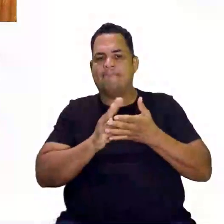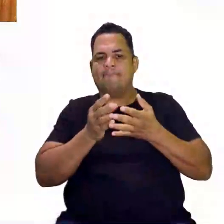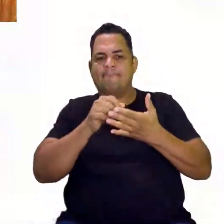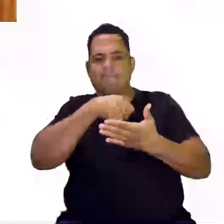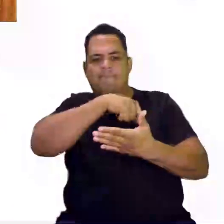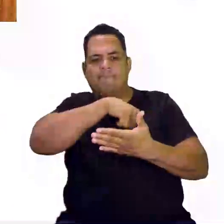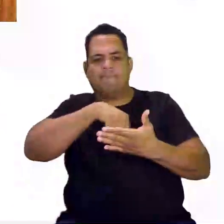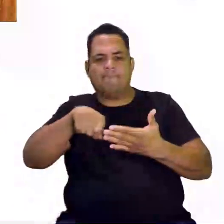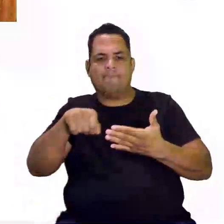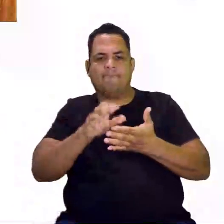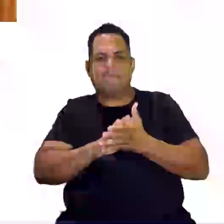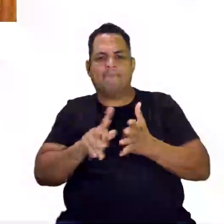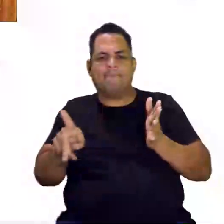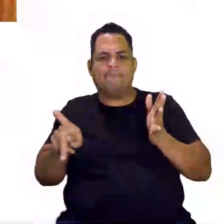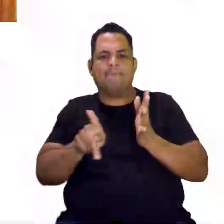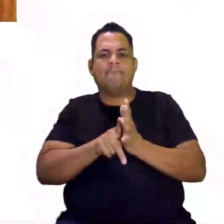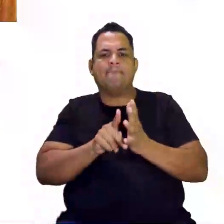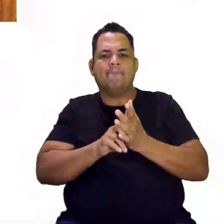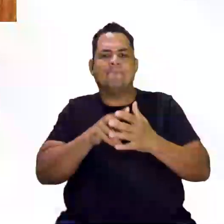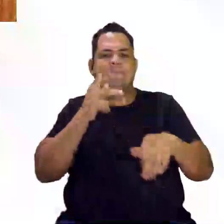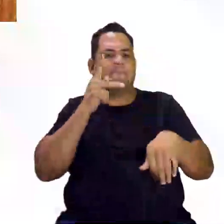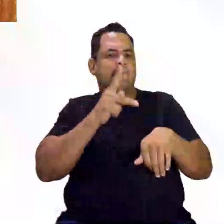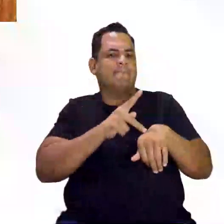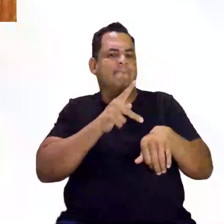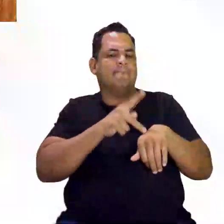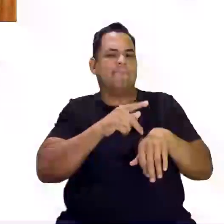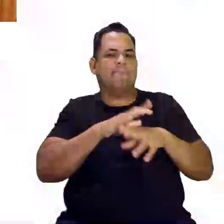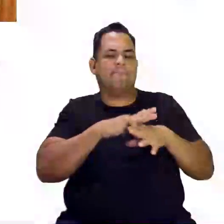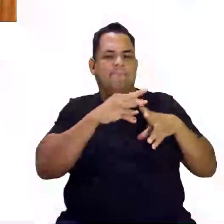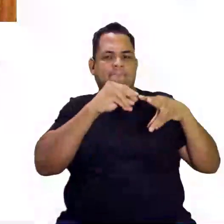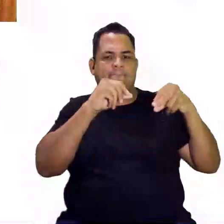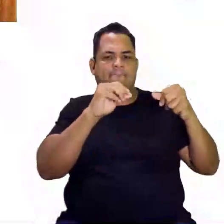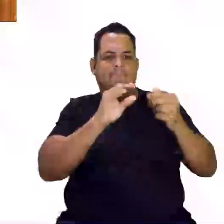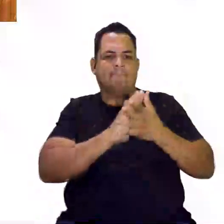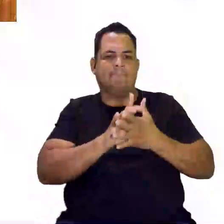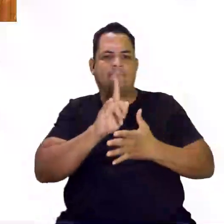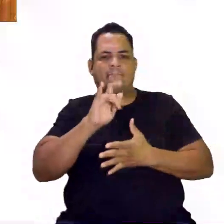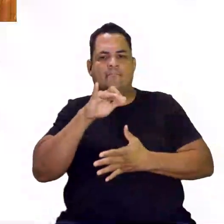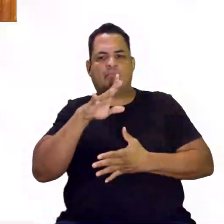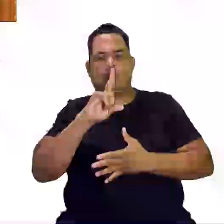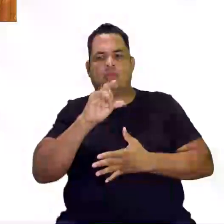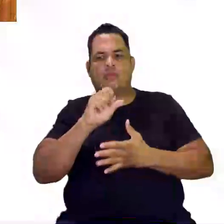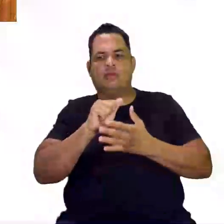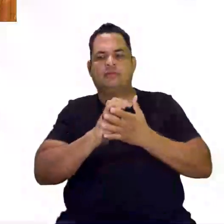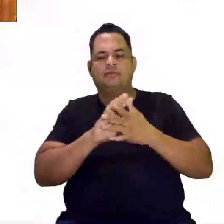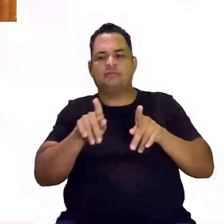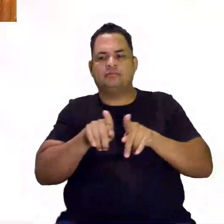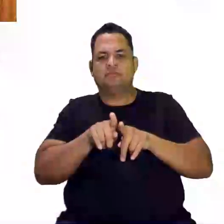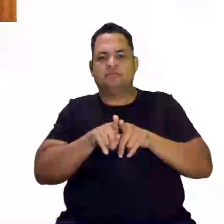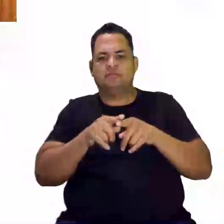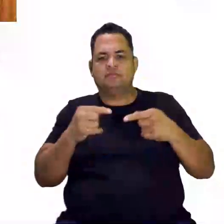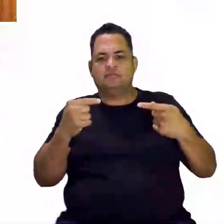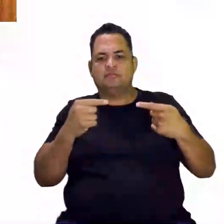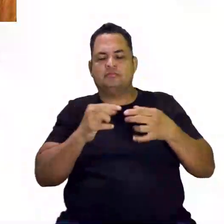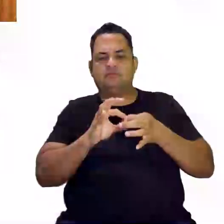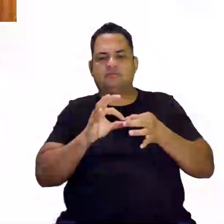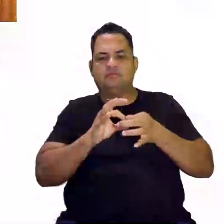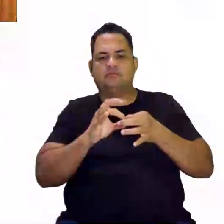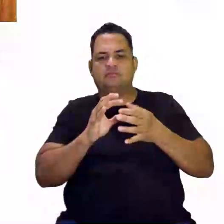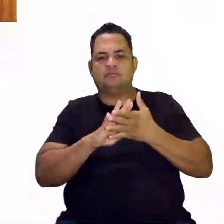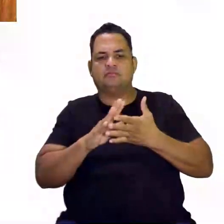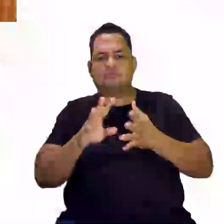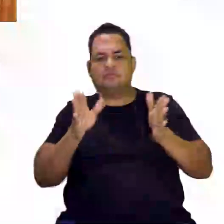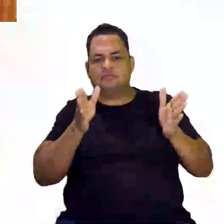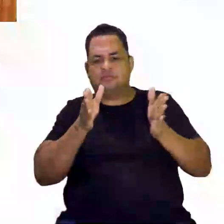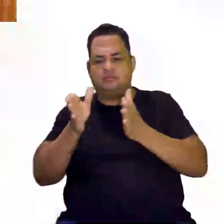identificados aonde? Nas próprias rochas. Então a gente tem aí a geologia ligado ao ponto